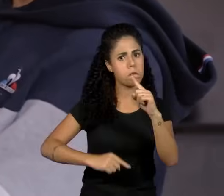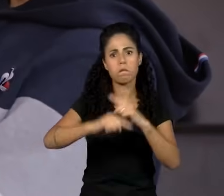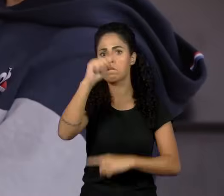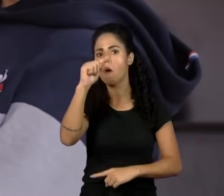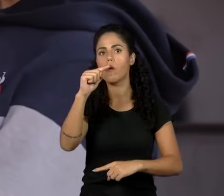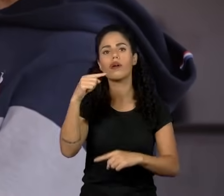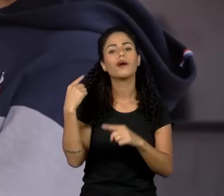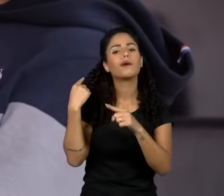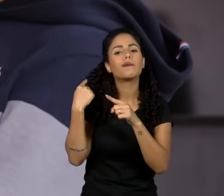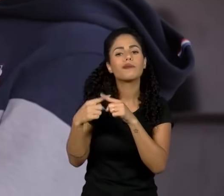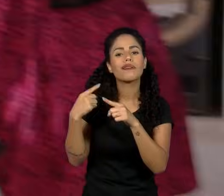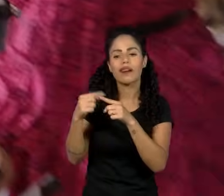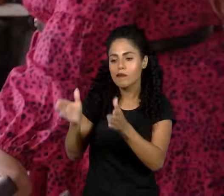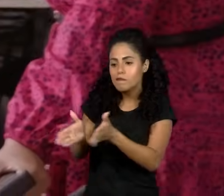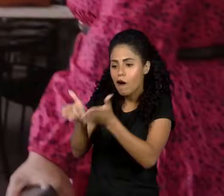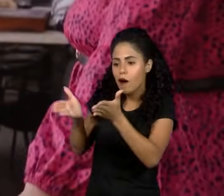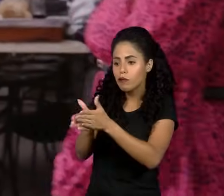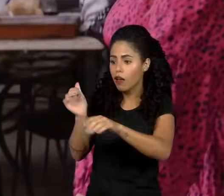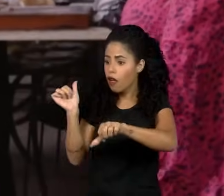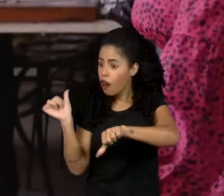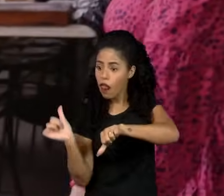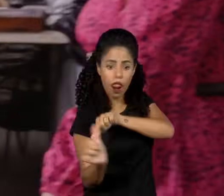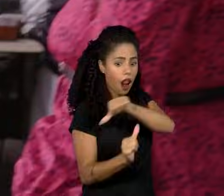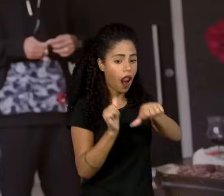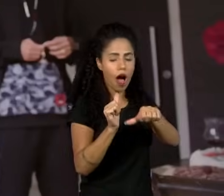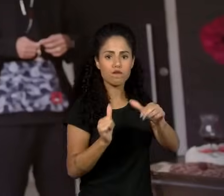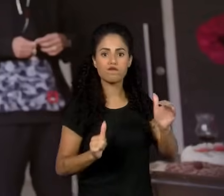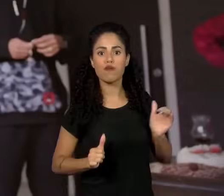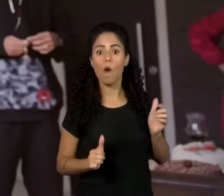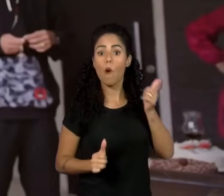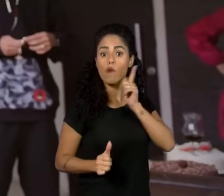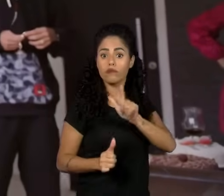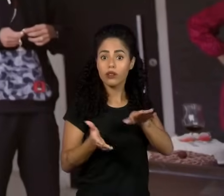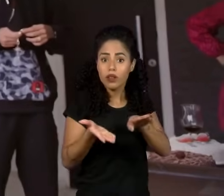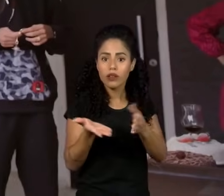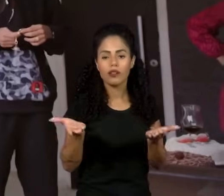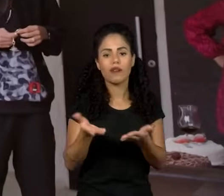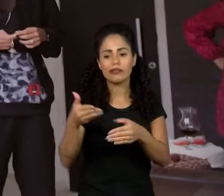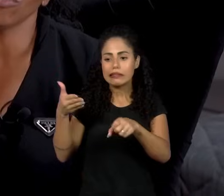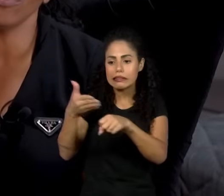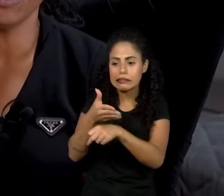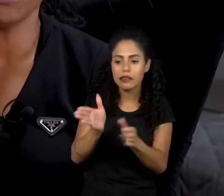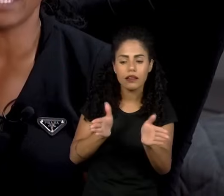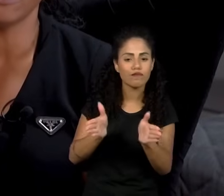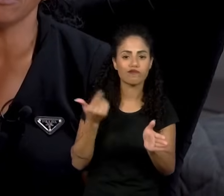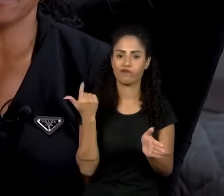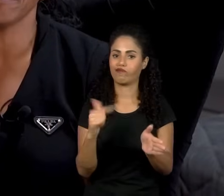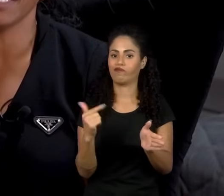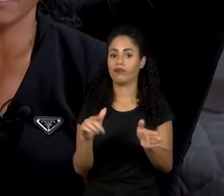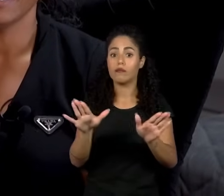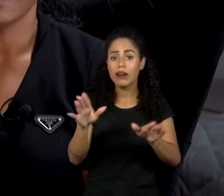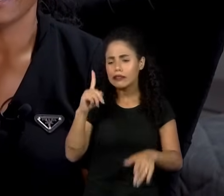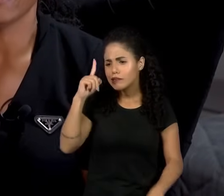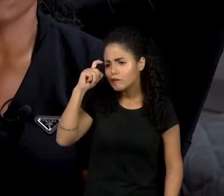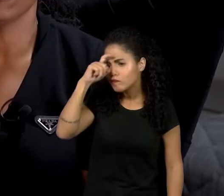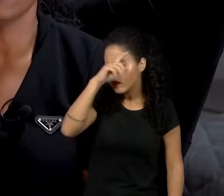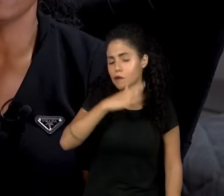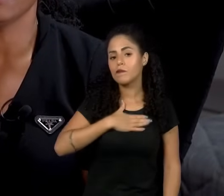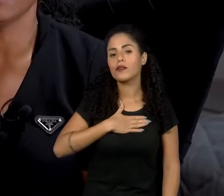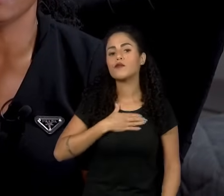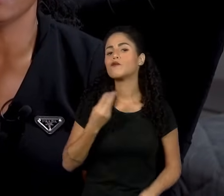para aqueles meninos que, como fala, não tinha acesso a tudo. Dificuldade para mim